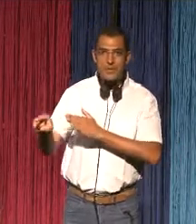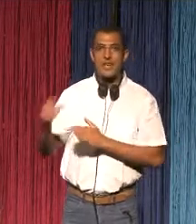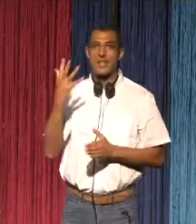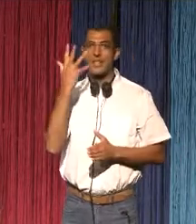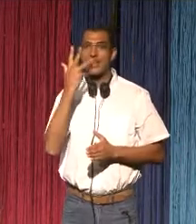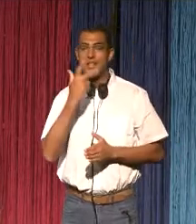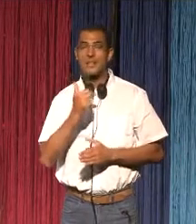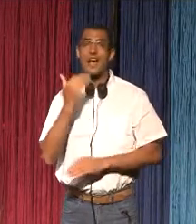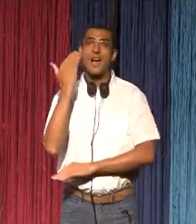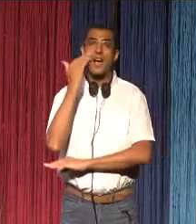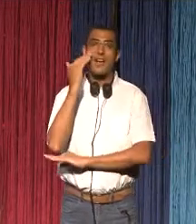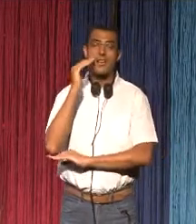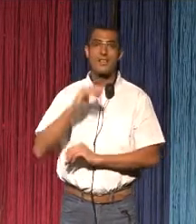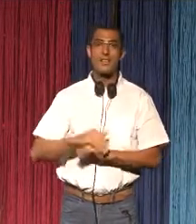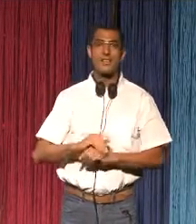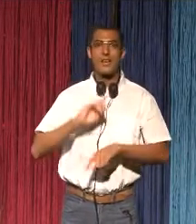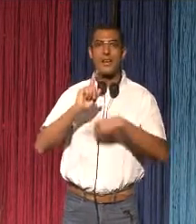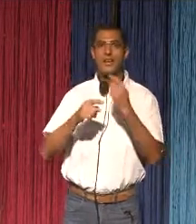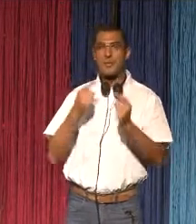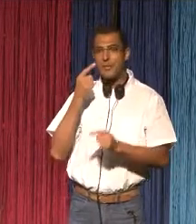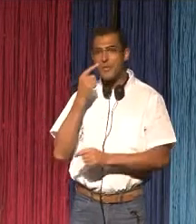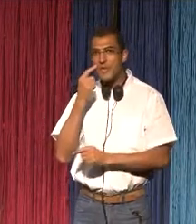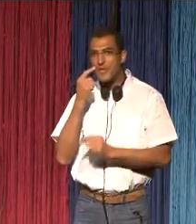e observar como é que, por exemplo, a criança